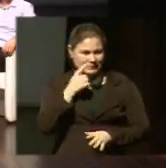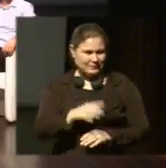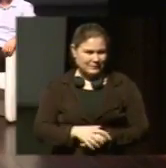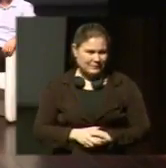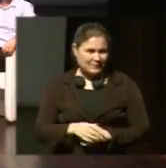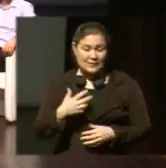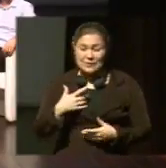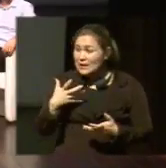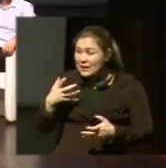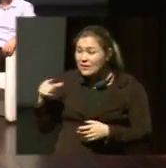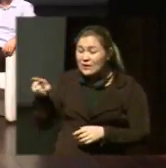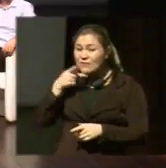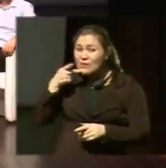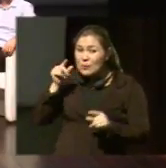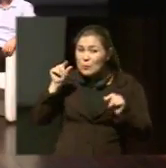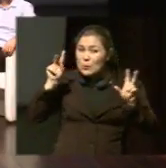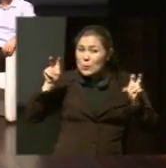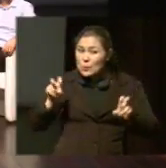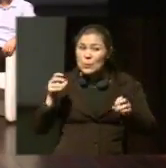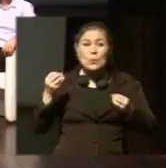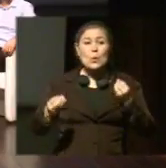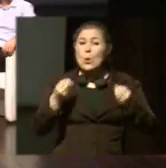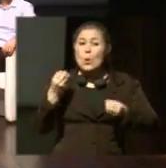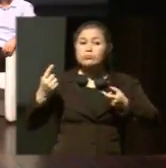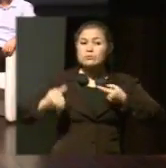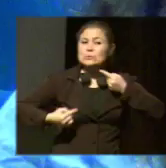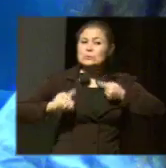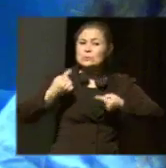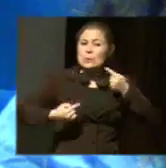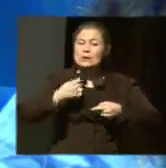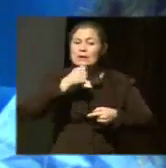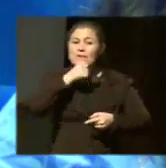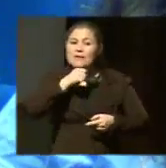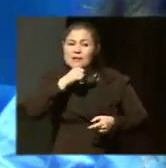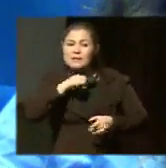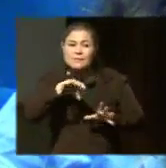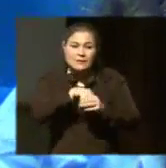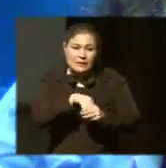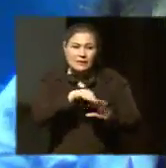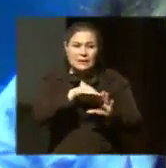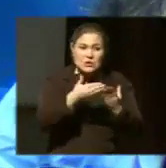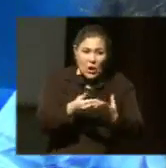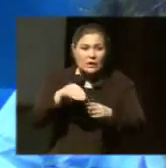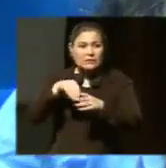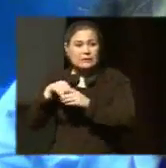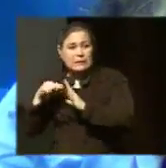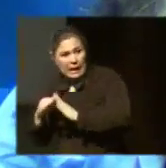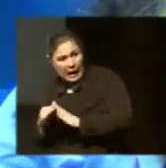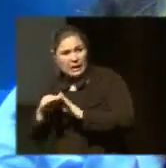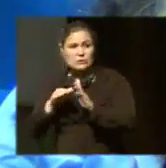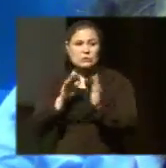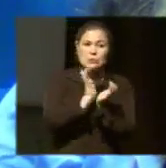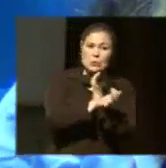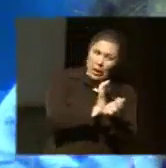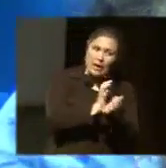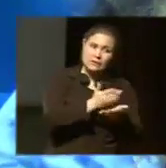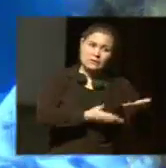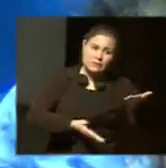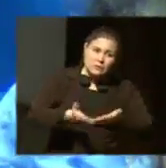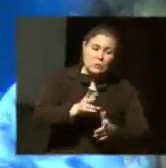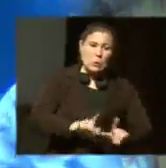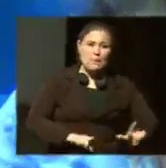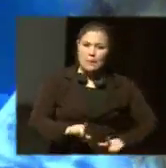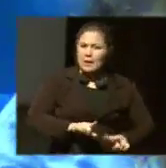Eu queria que vocês falassem um pouquinho de como que vocês discutem o envelhecimento dentro da escola, dentro da casa, com os colegas, com os